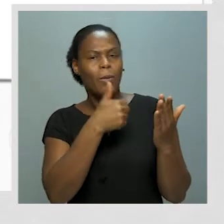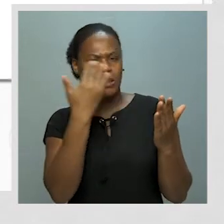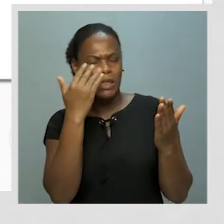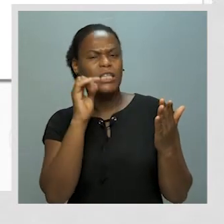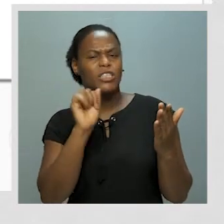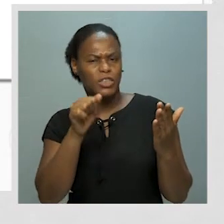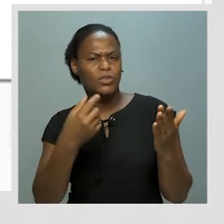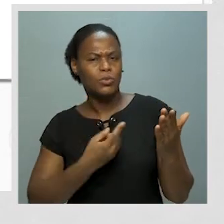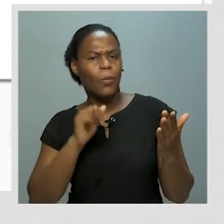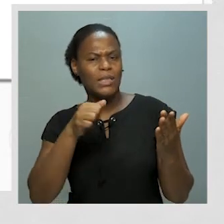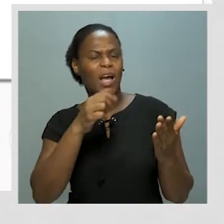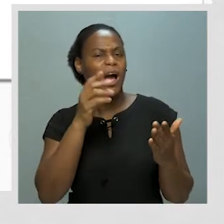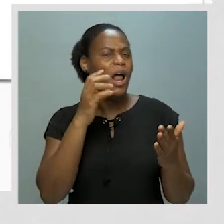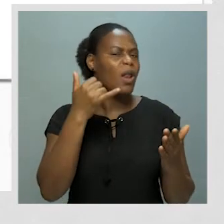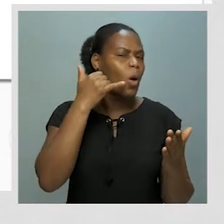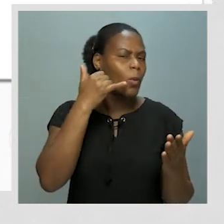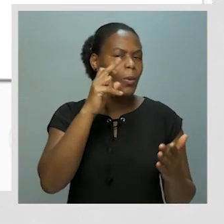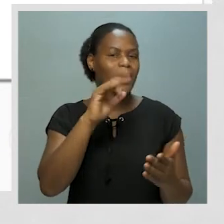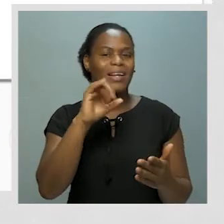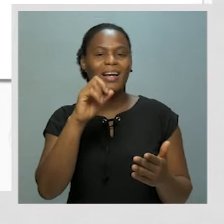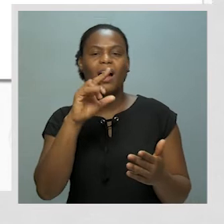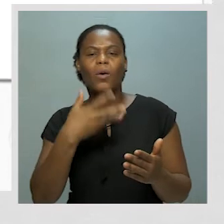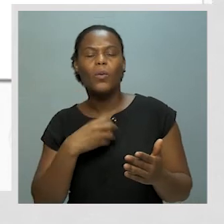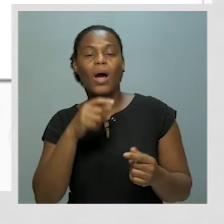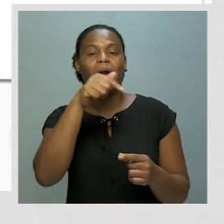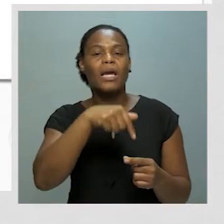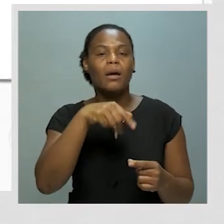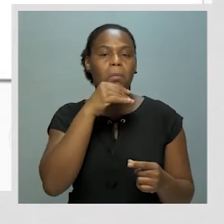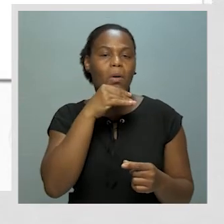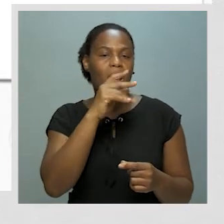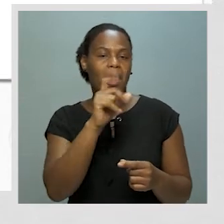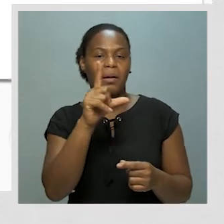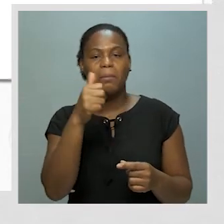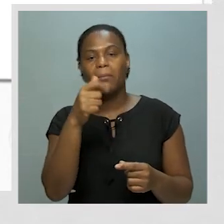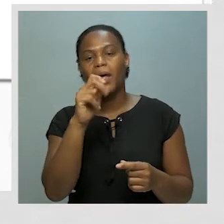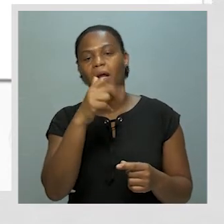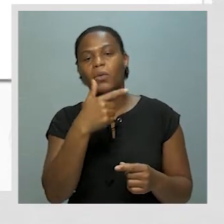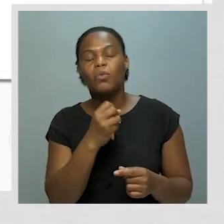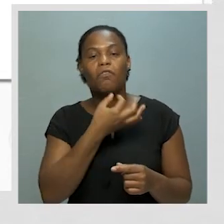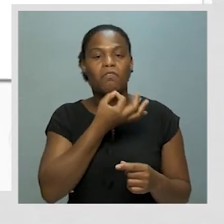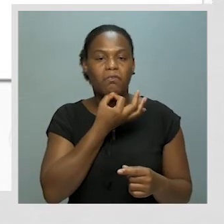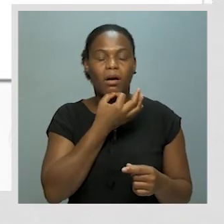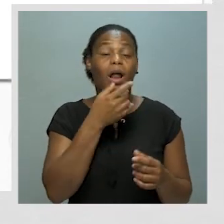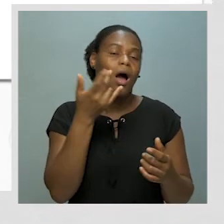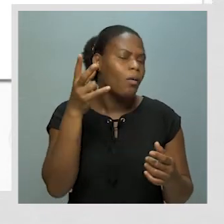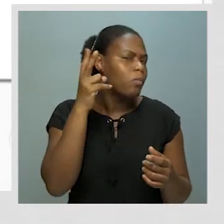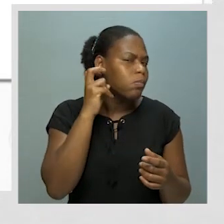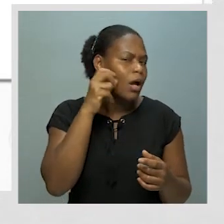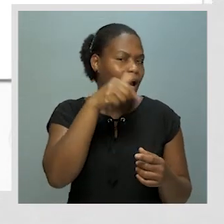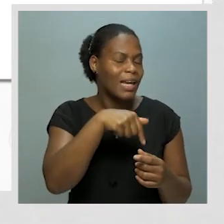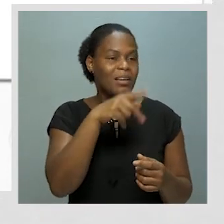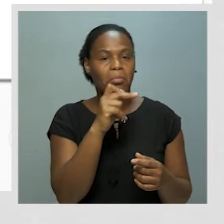dia. Alô, Ricardo. Daqui o agente Alberto falando, escuto. Daqui